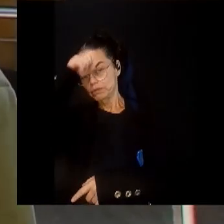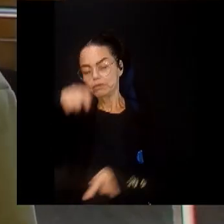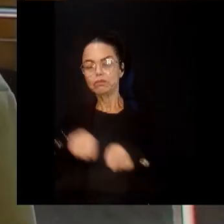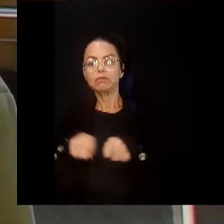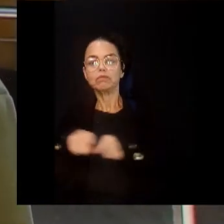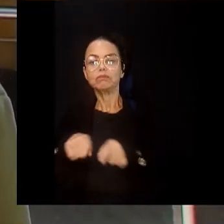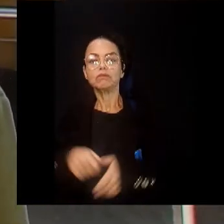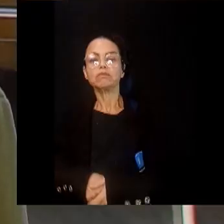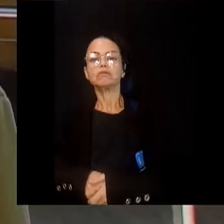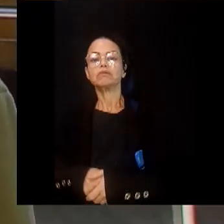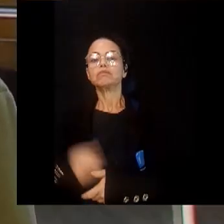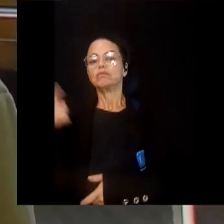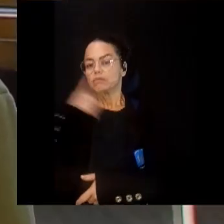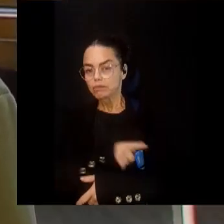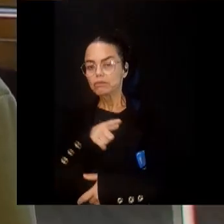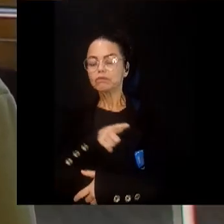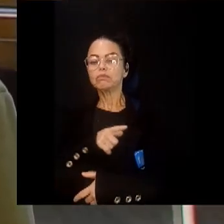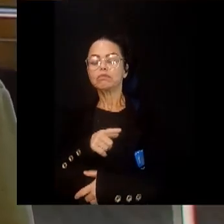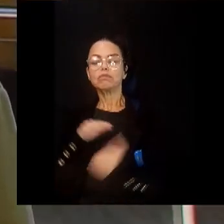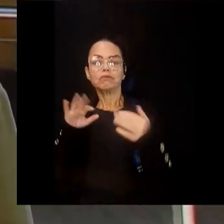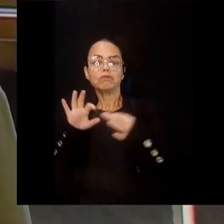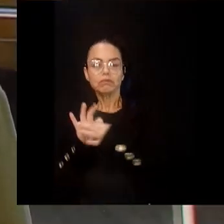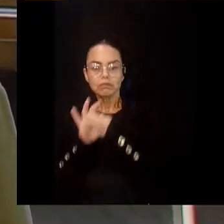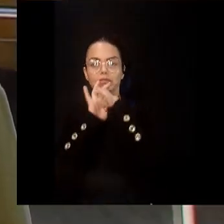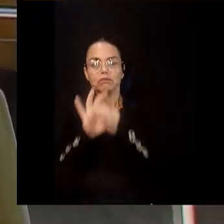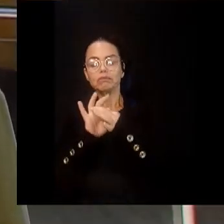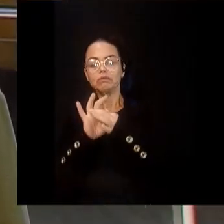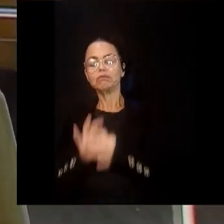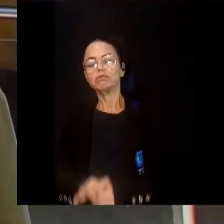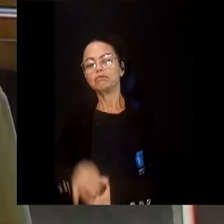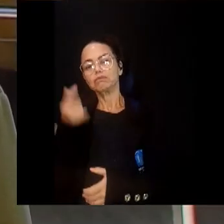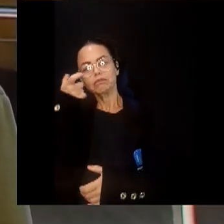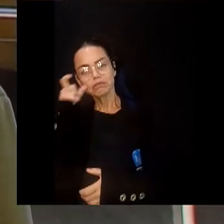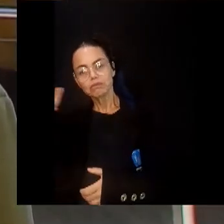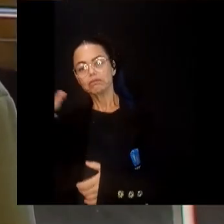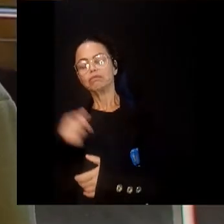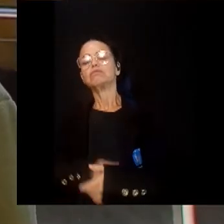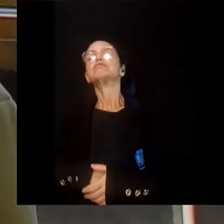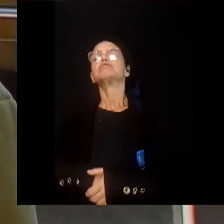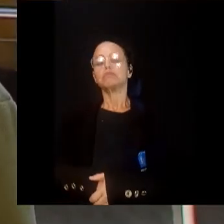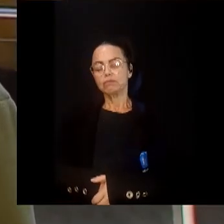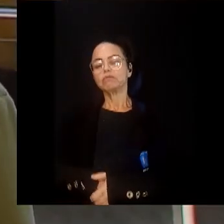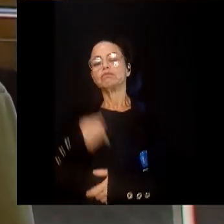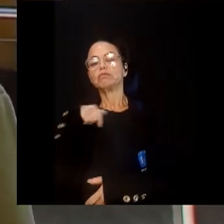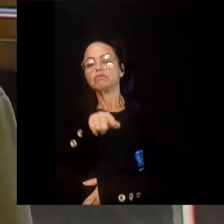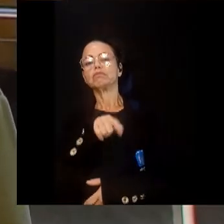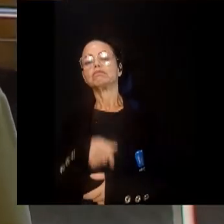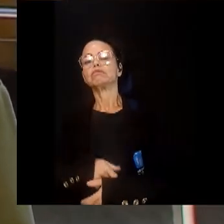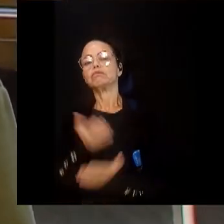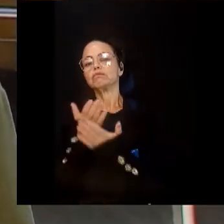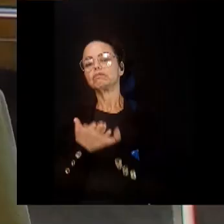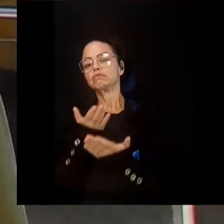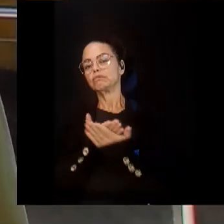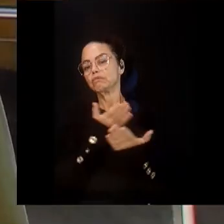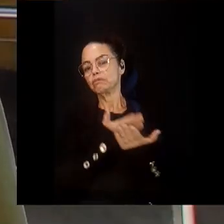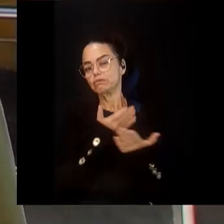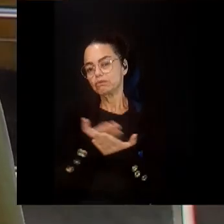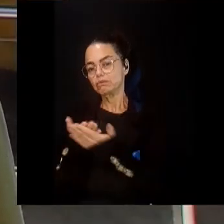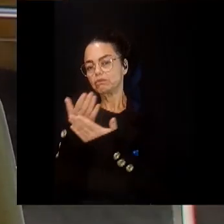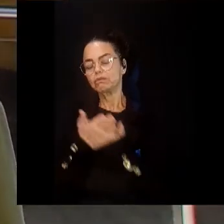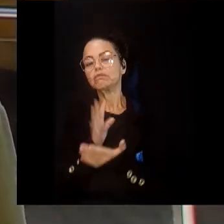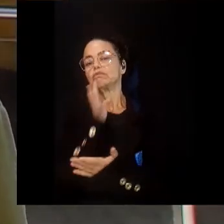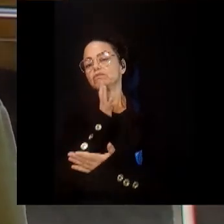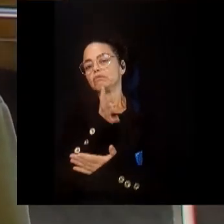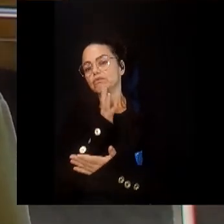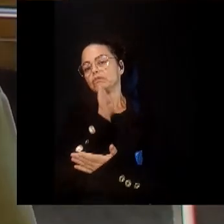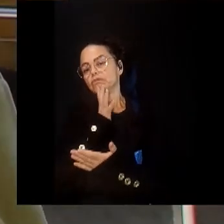gente consegue aliar isso, é muito mais interessante essa parte do estudo. Então, além de conhecer